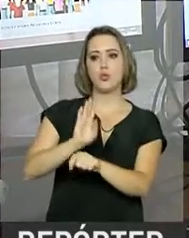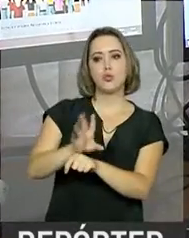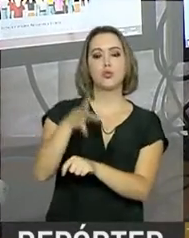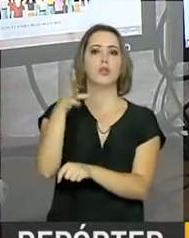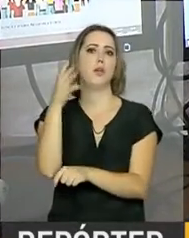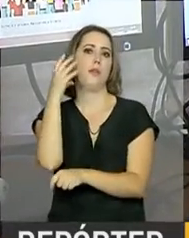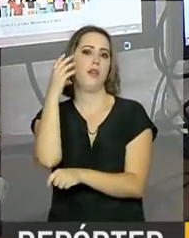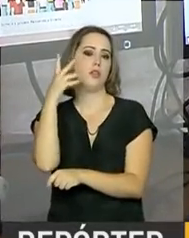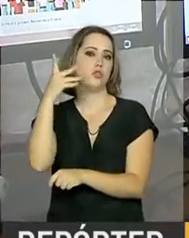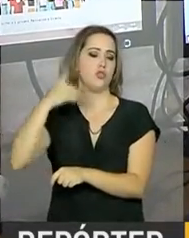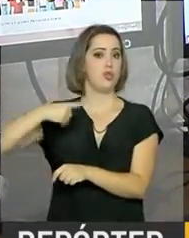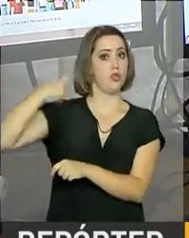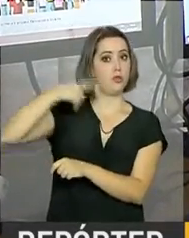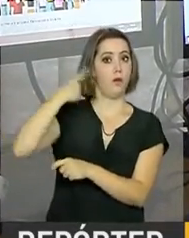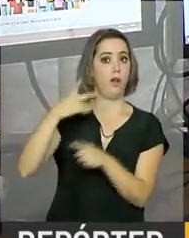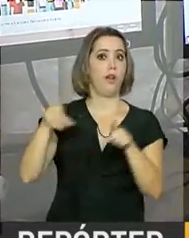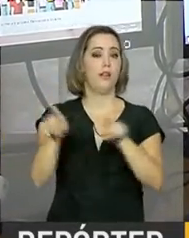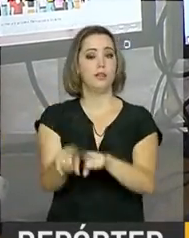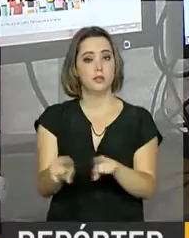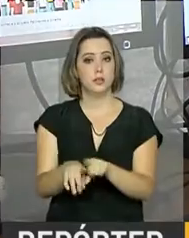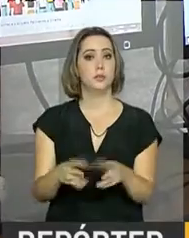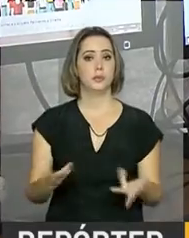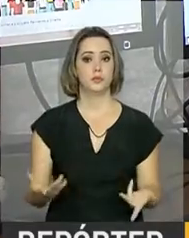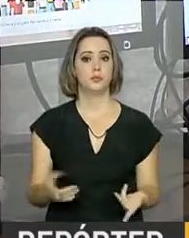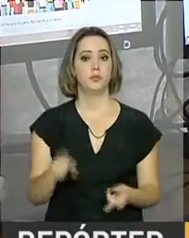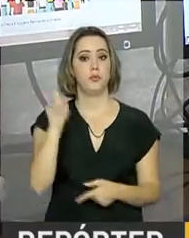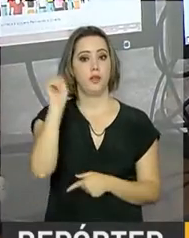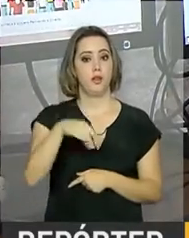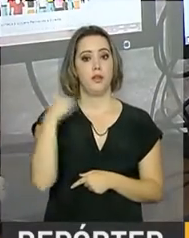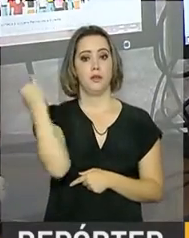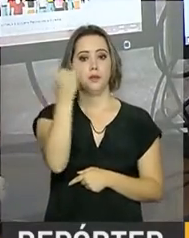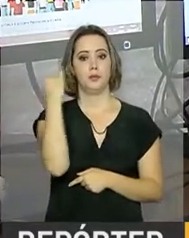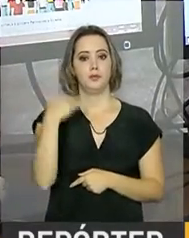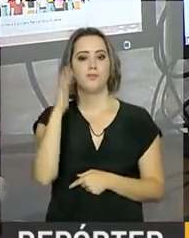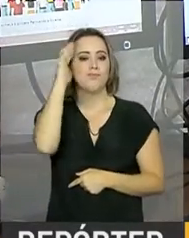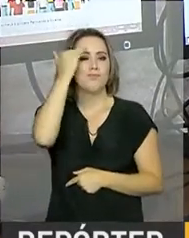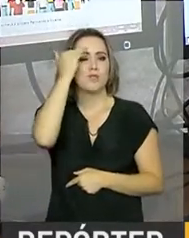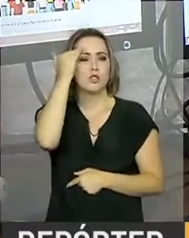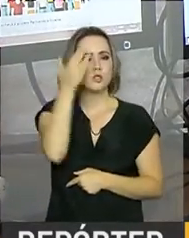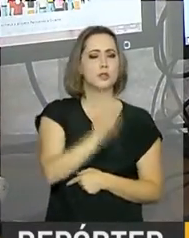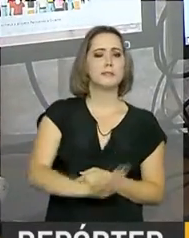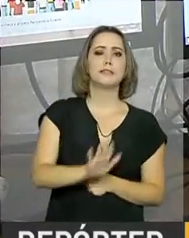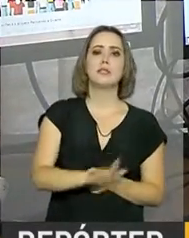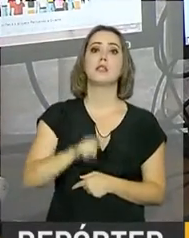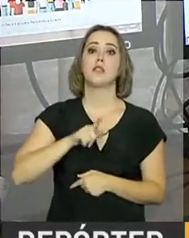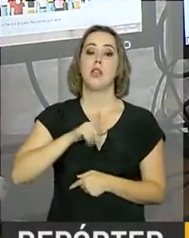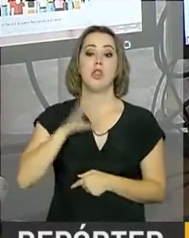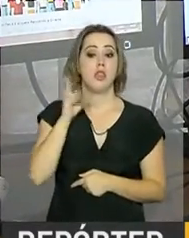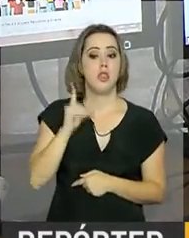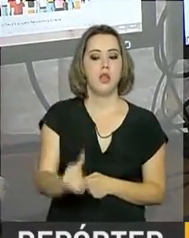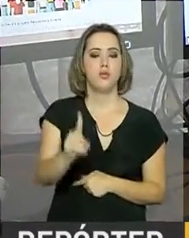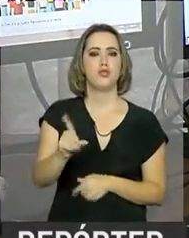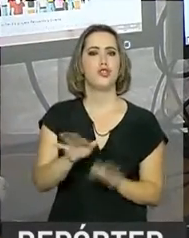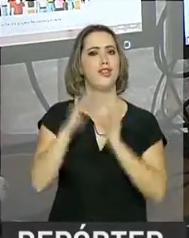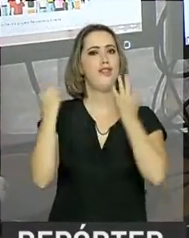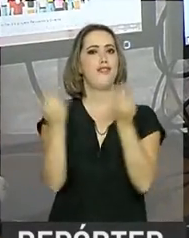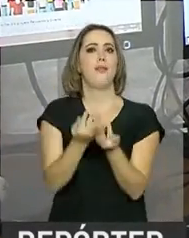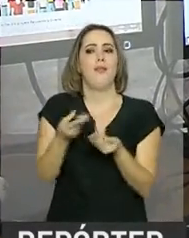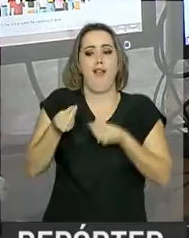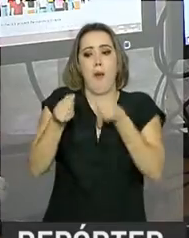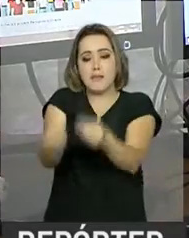é a gente entender que a criança tem direito a família é que a gente